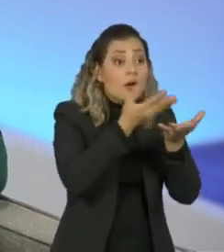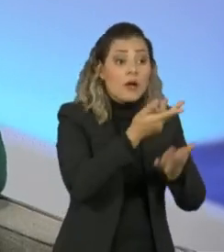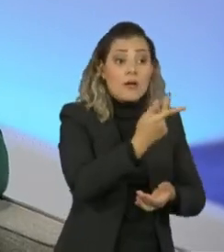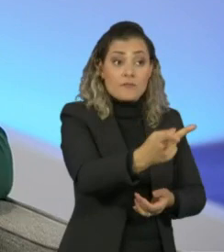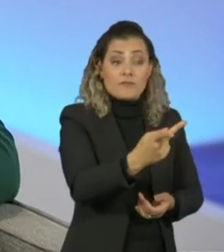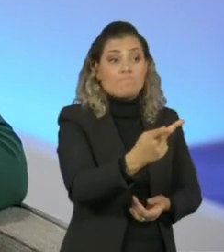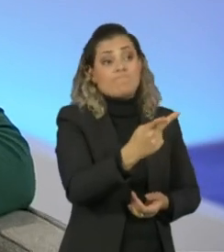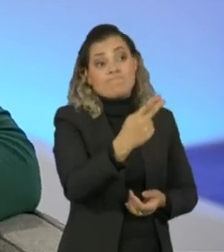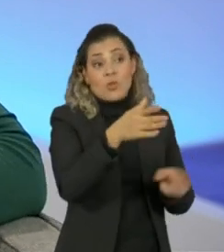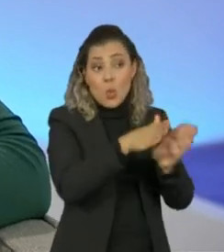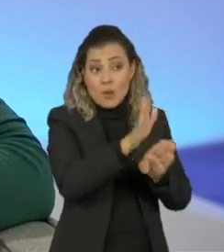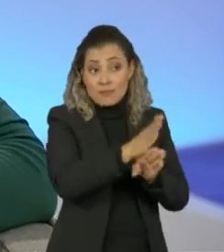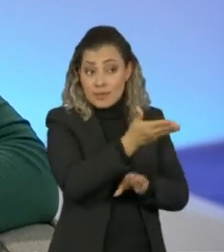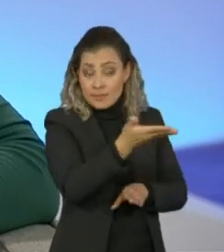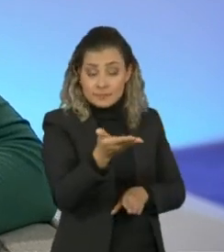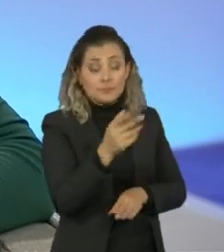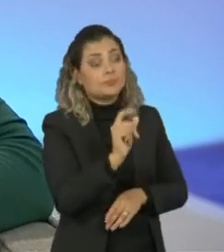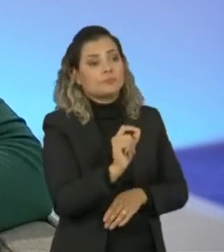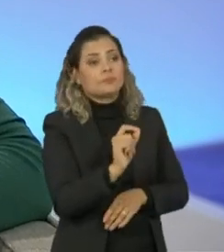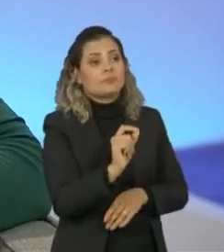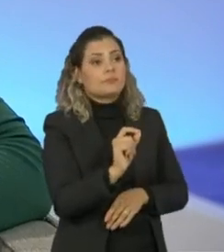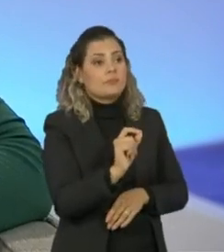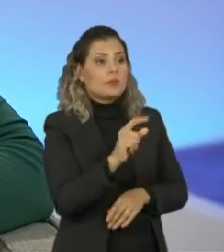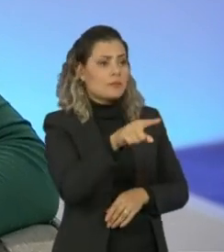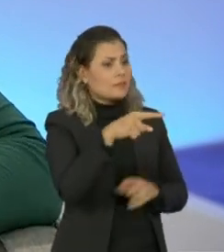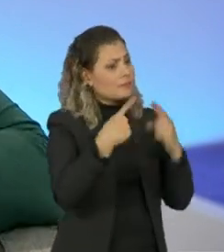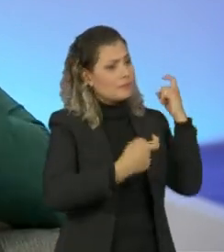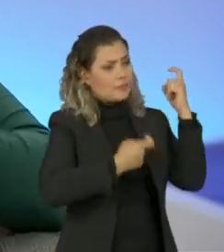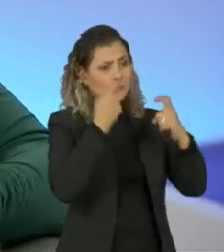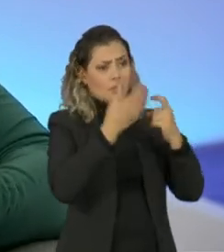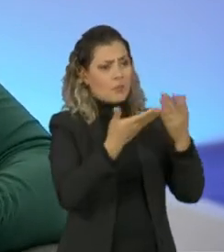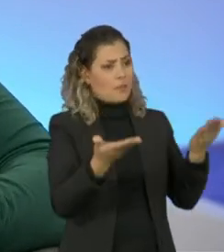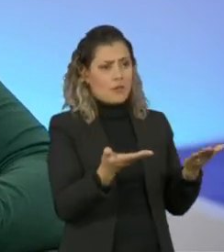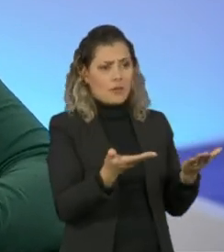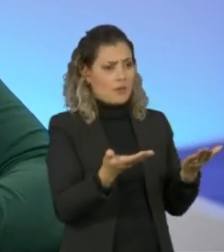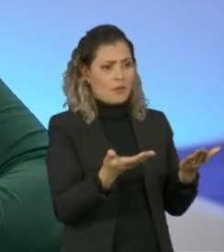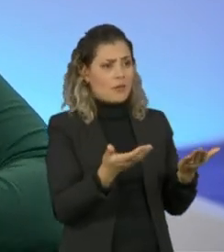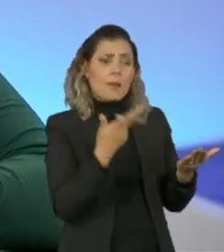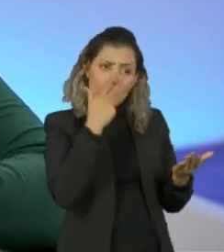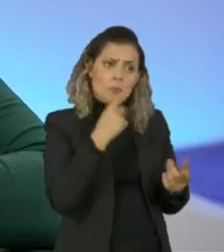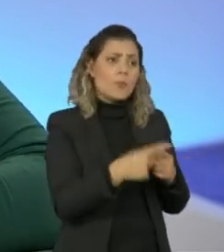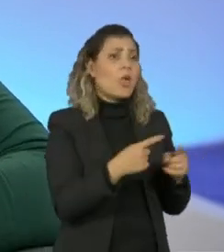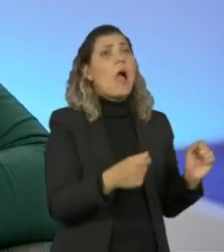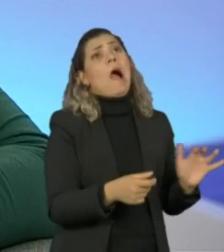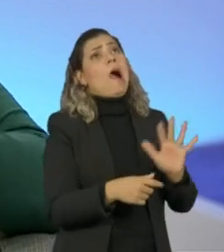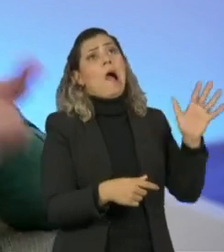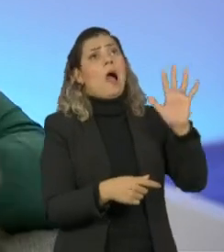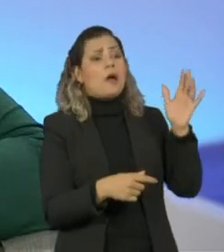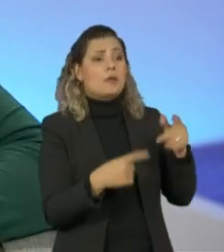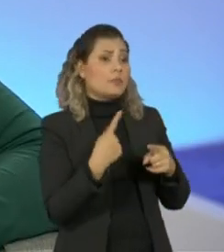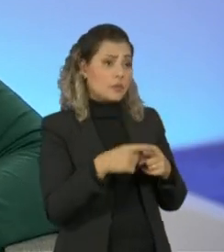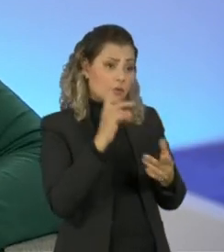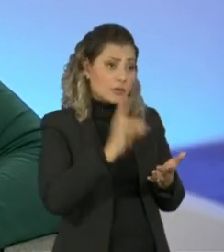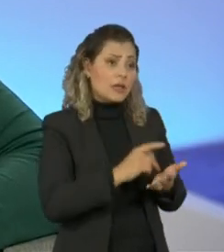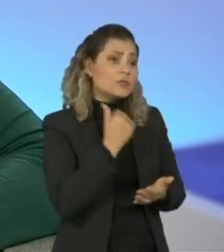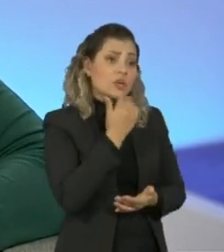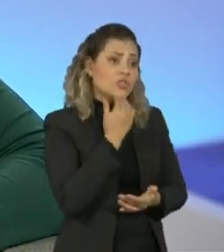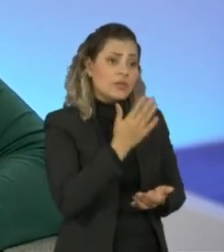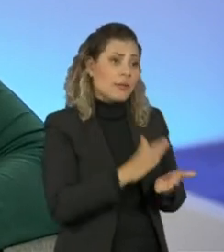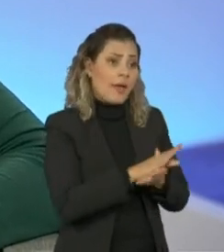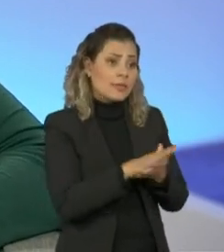relação a isso é que ninguém precisa se preocupar com o fato deles serem inacessíveis para a maior parte da população, porque eles não servem para